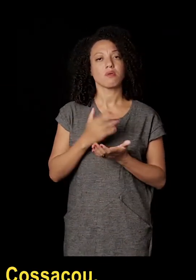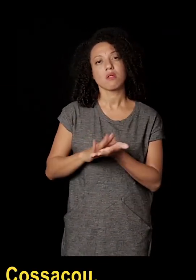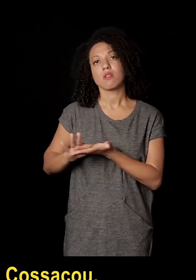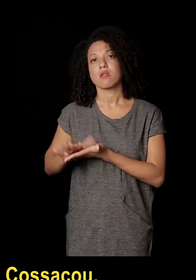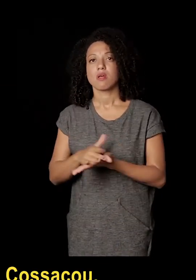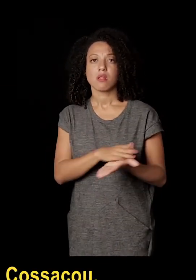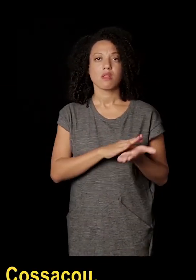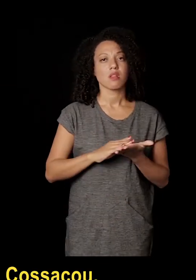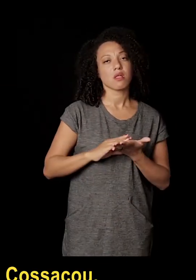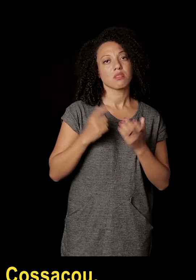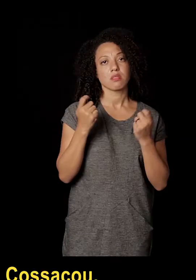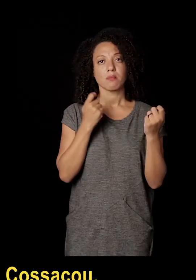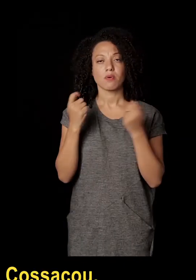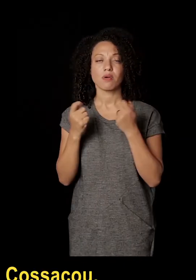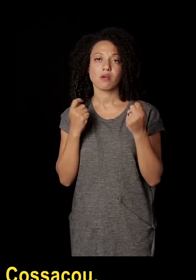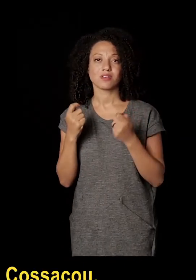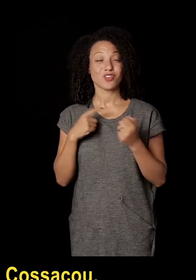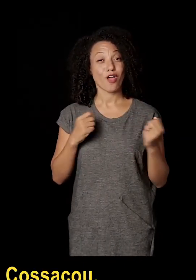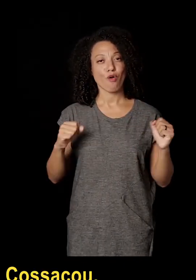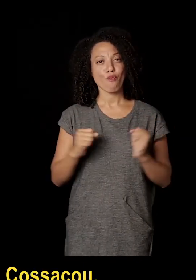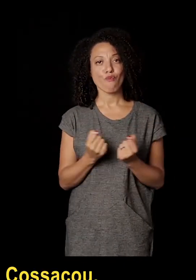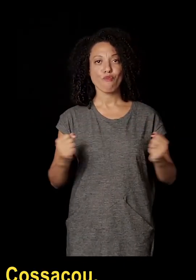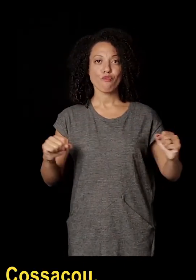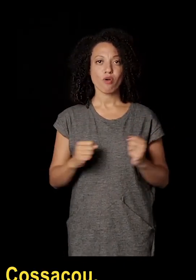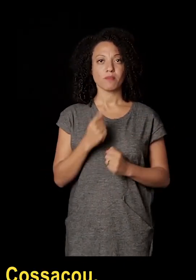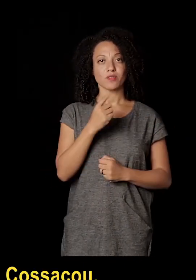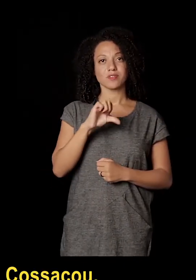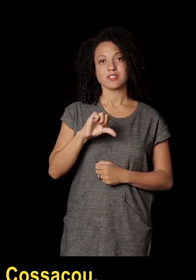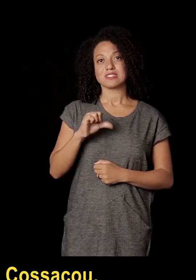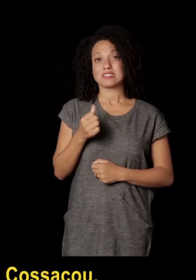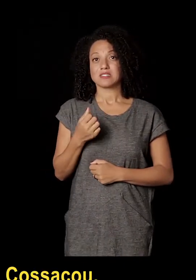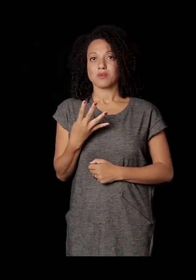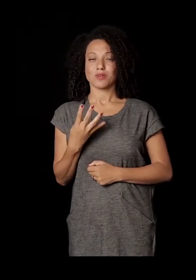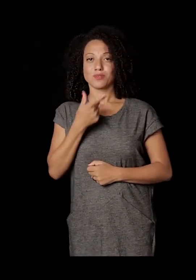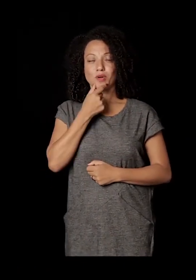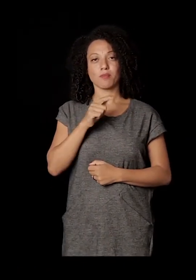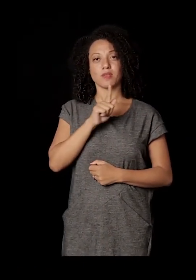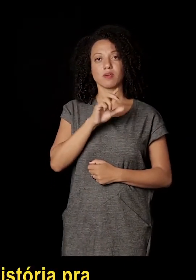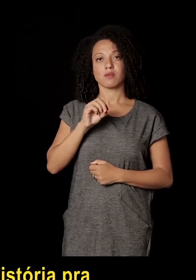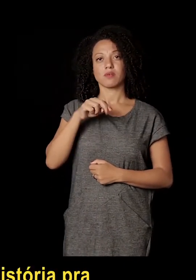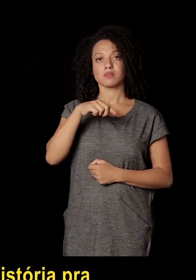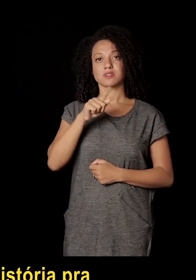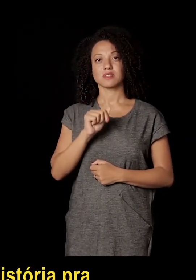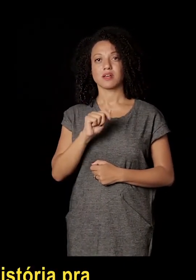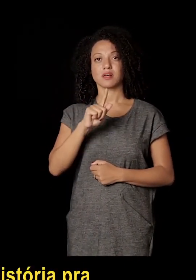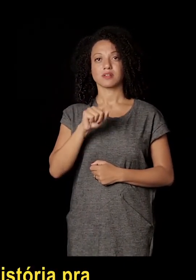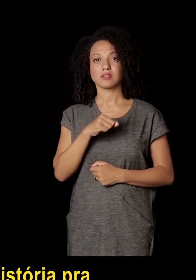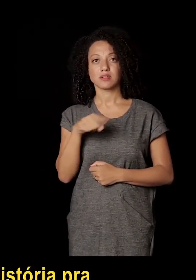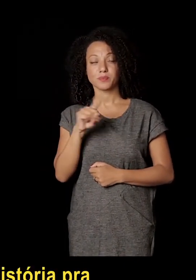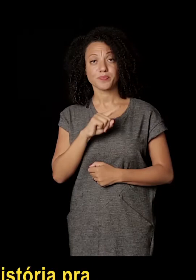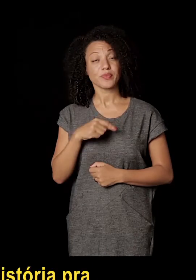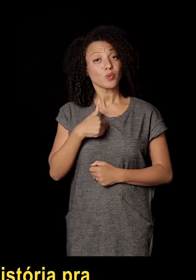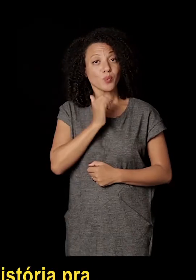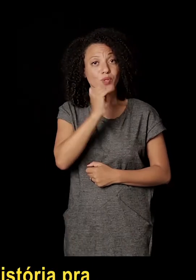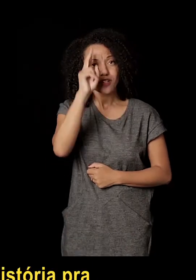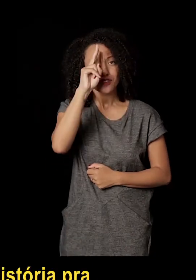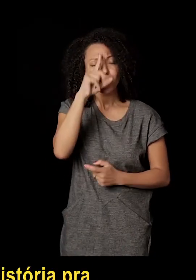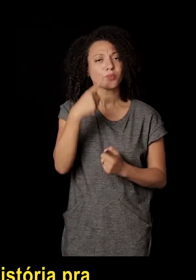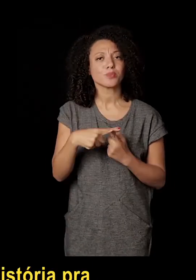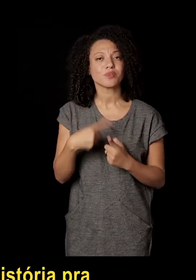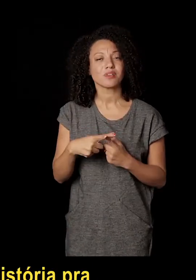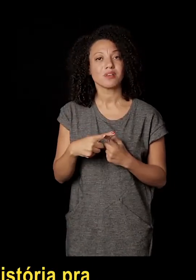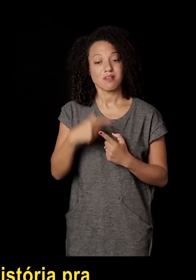Boate Korsakov. É um forró de 1954 do Gonzagão. Então eu estou contando essa história para dizer